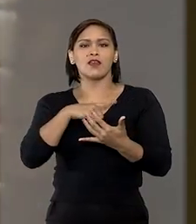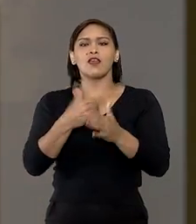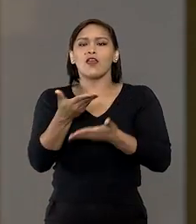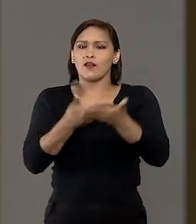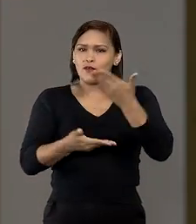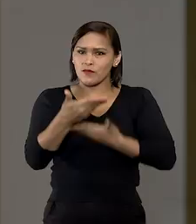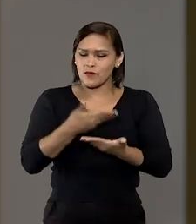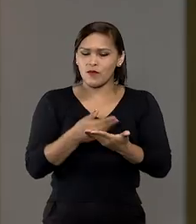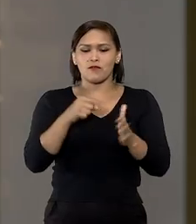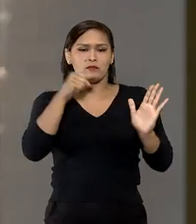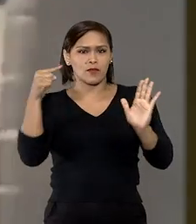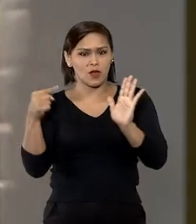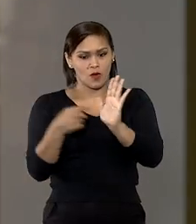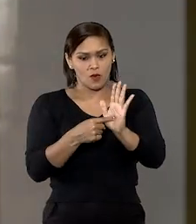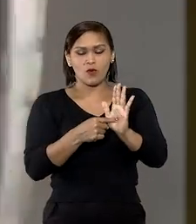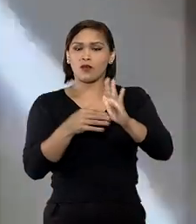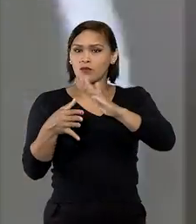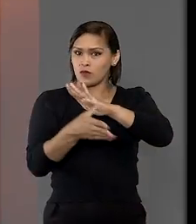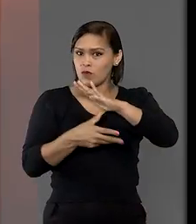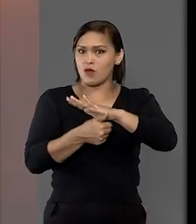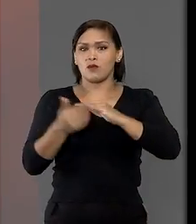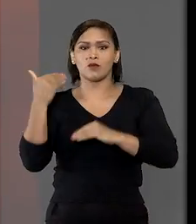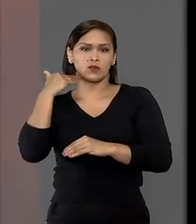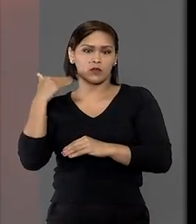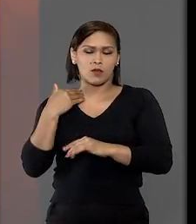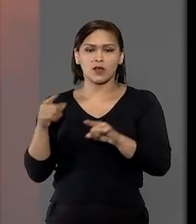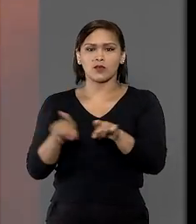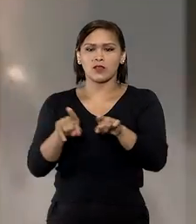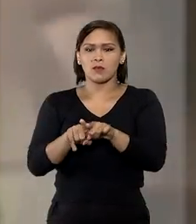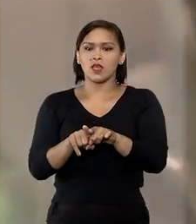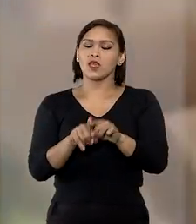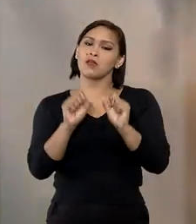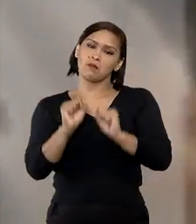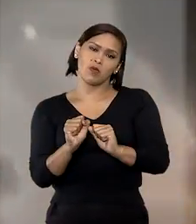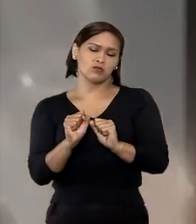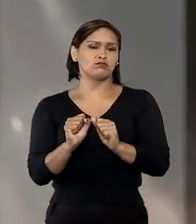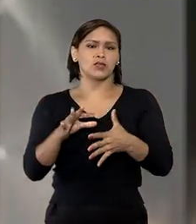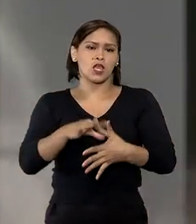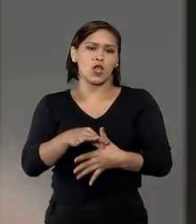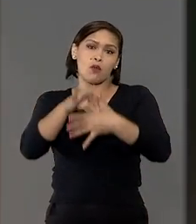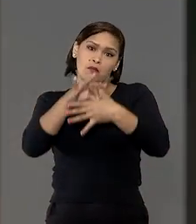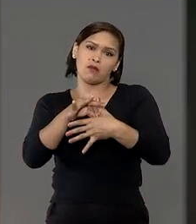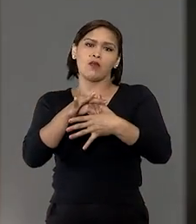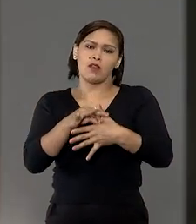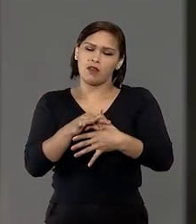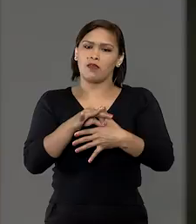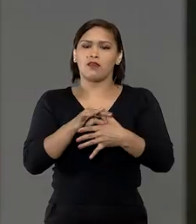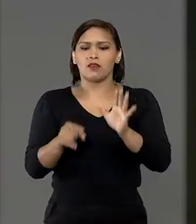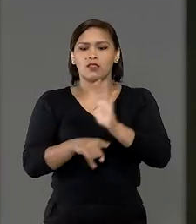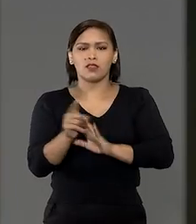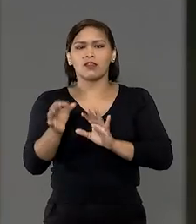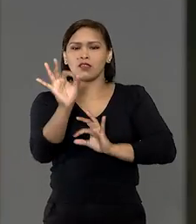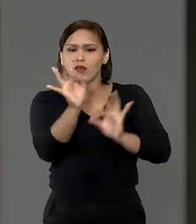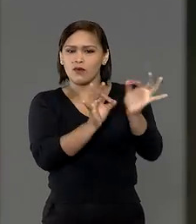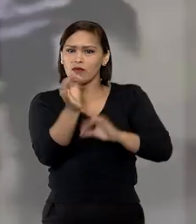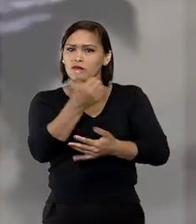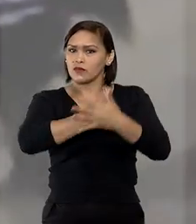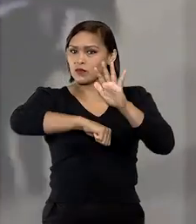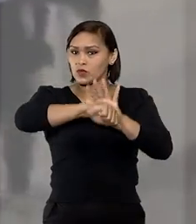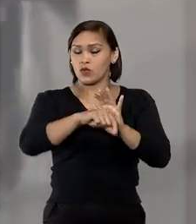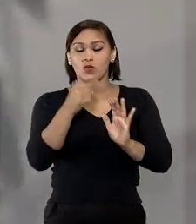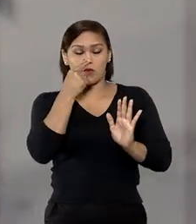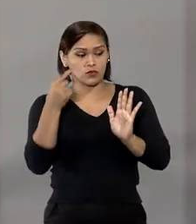indícios de envolvimento do acusado com assalto bem como fato dele supostamente ser um dos líderes da organização criminosa